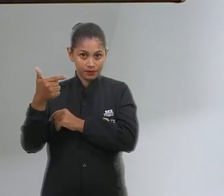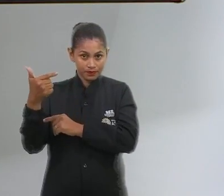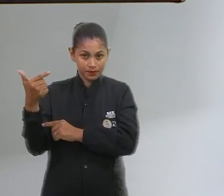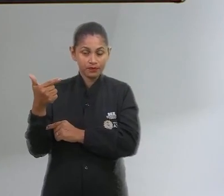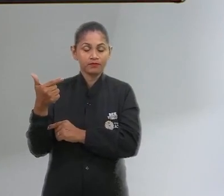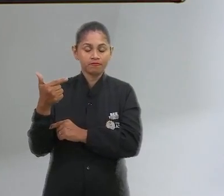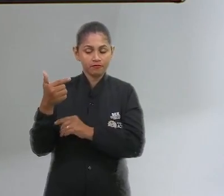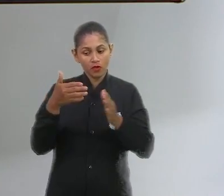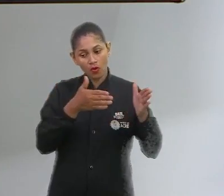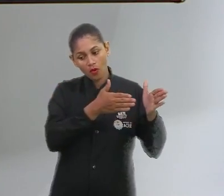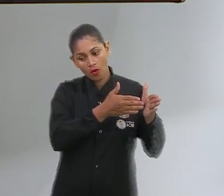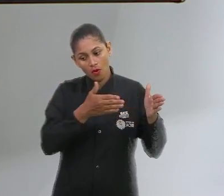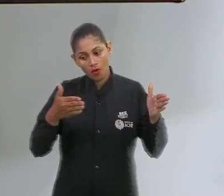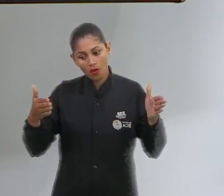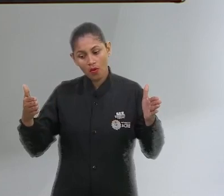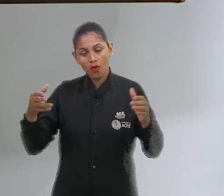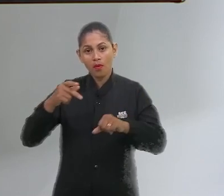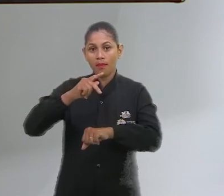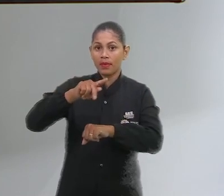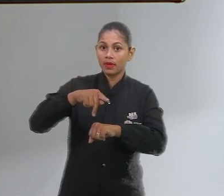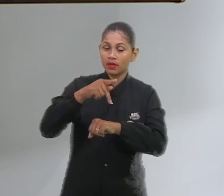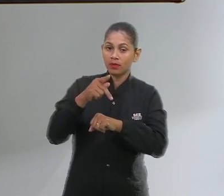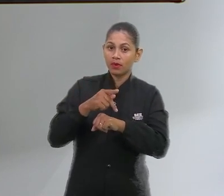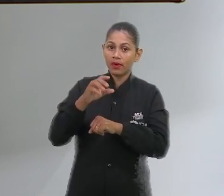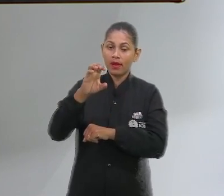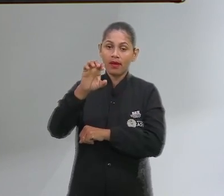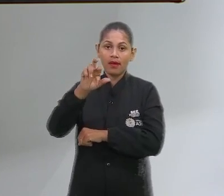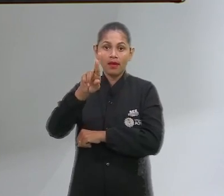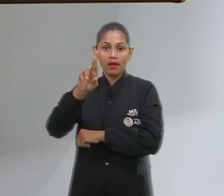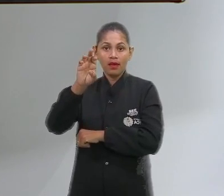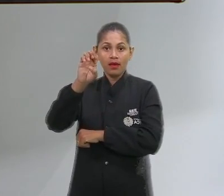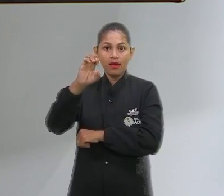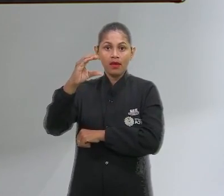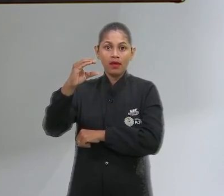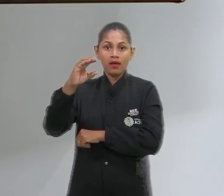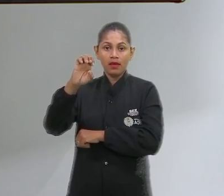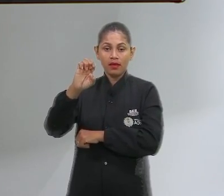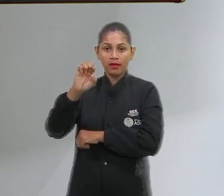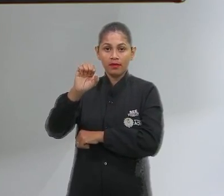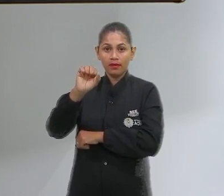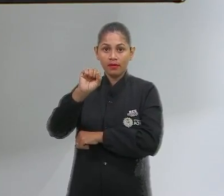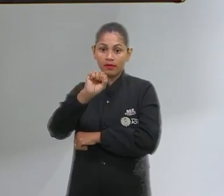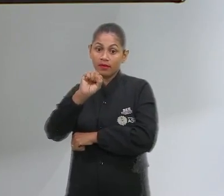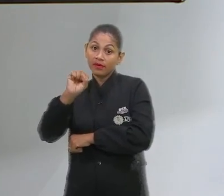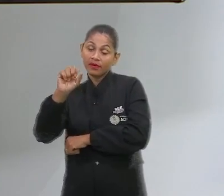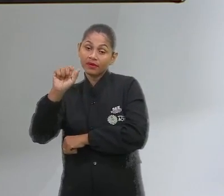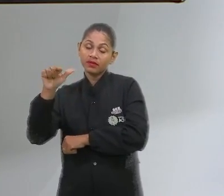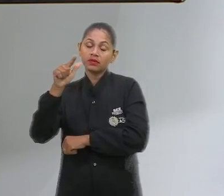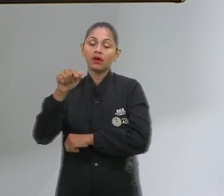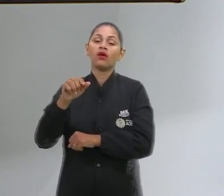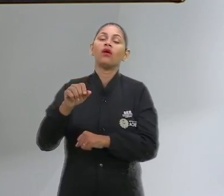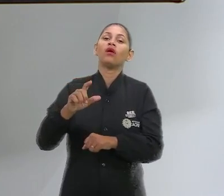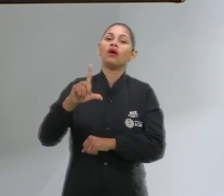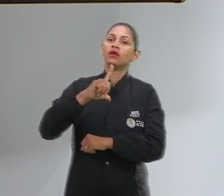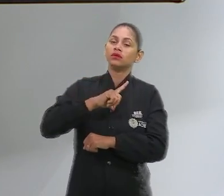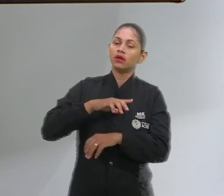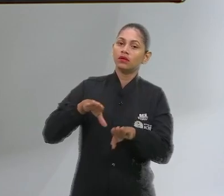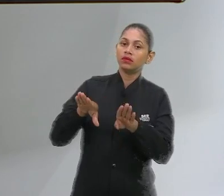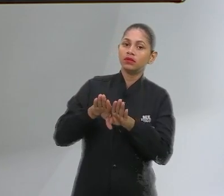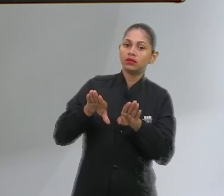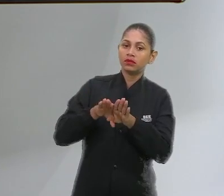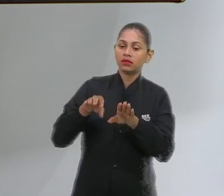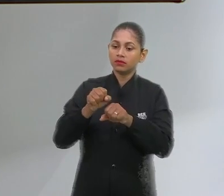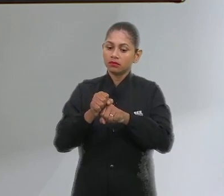entre 2014 a 2016. Tivemos a pandemia que acabou